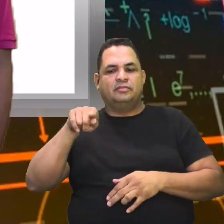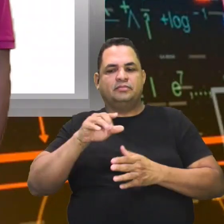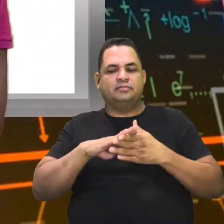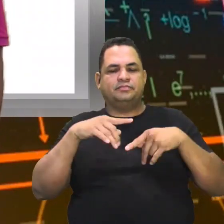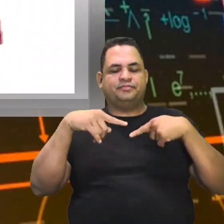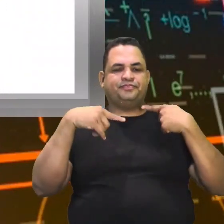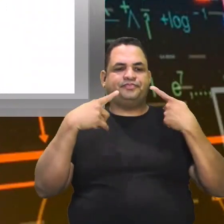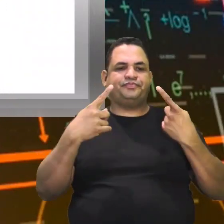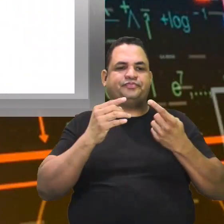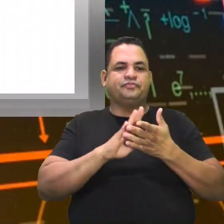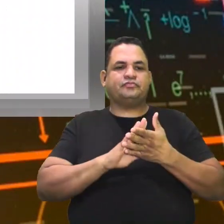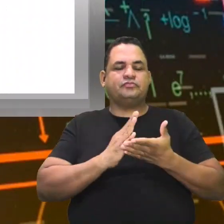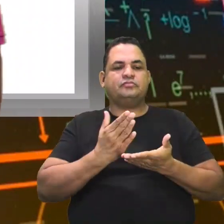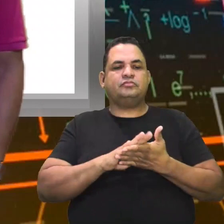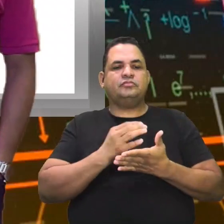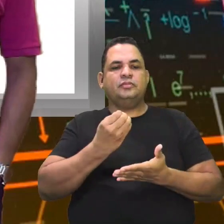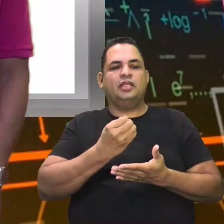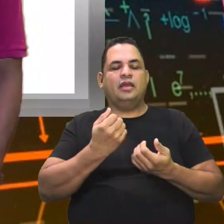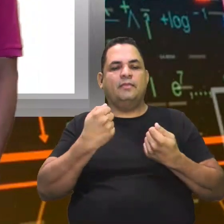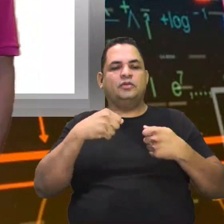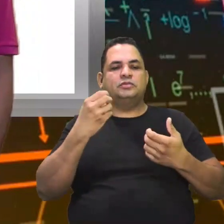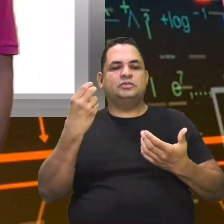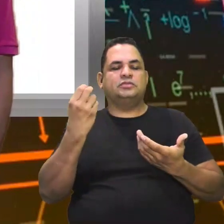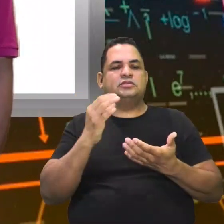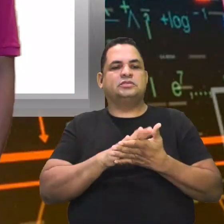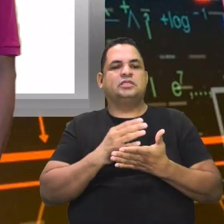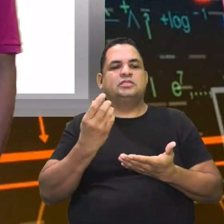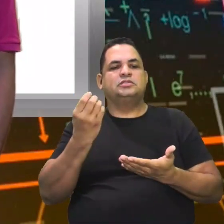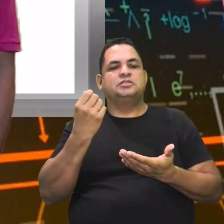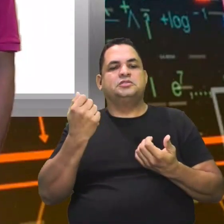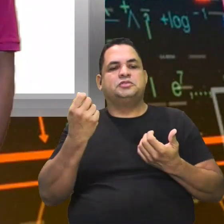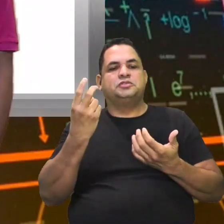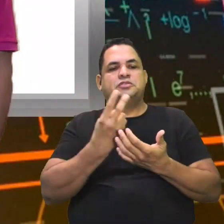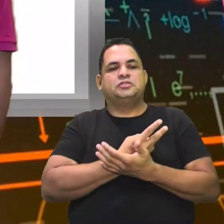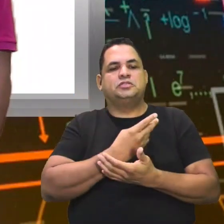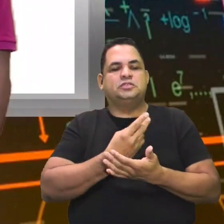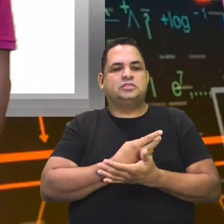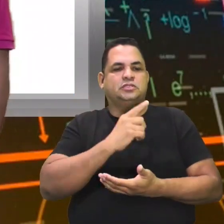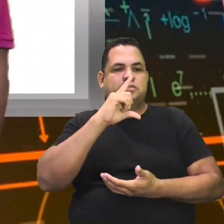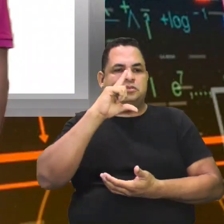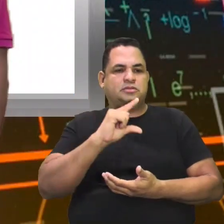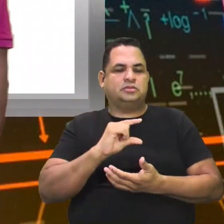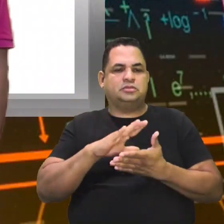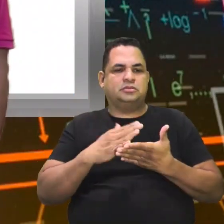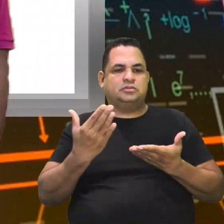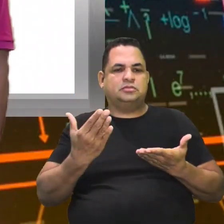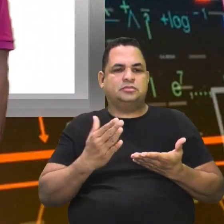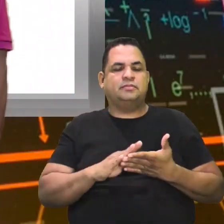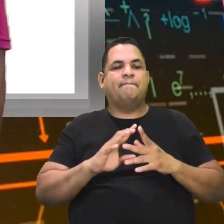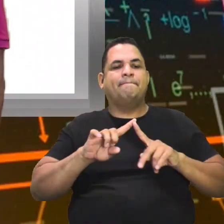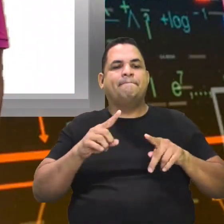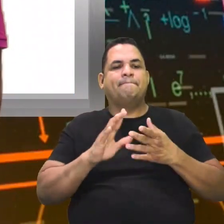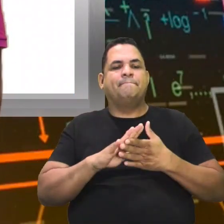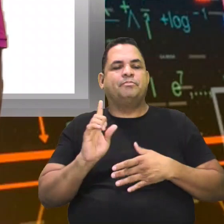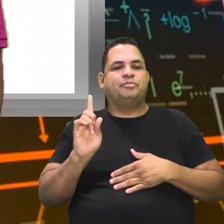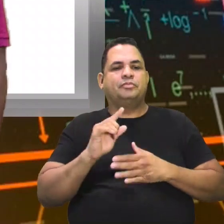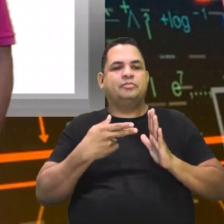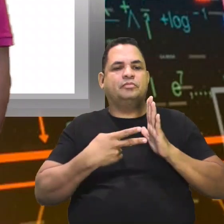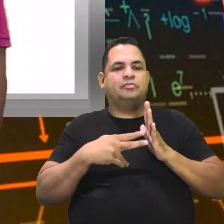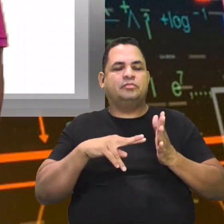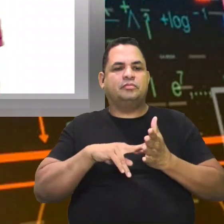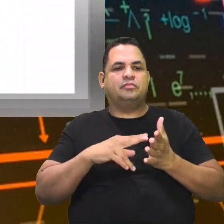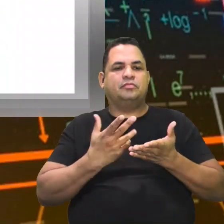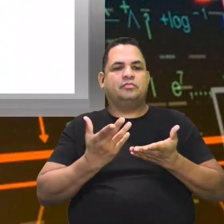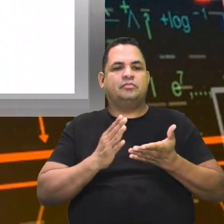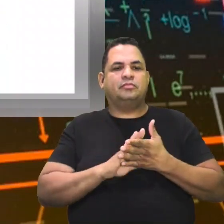em consequência, é o desvio padrão, tá? Média, moda, mediana, são medidas de tendência central apenas, mas elas não